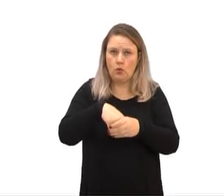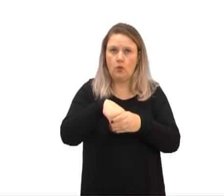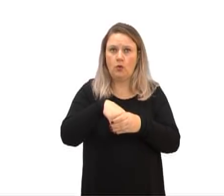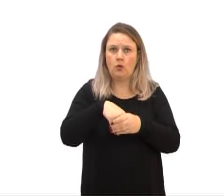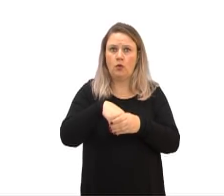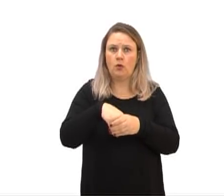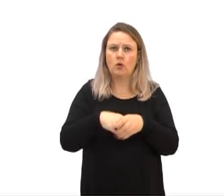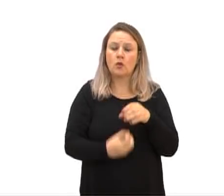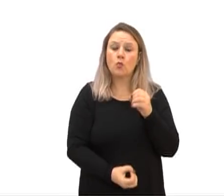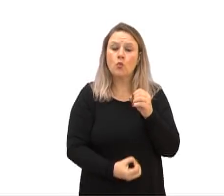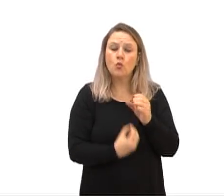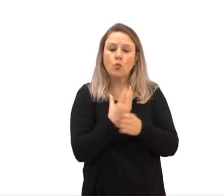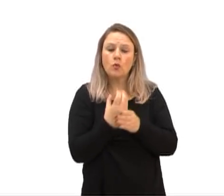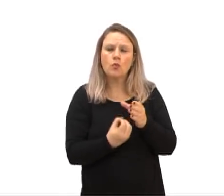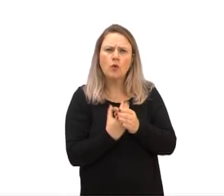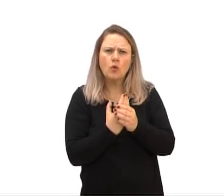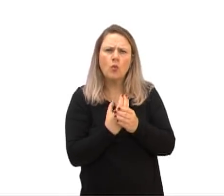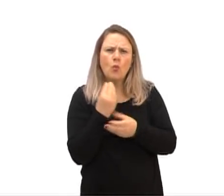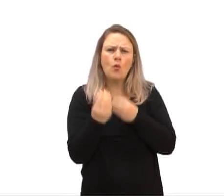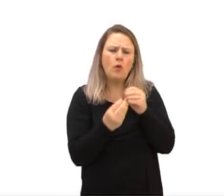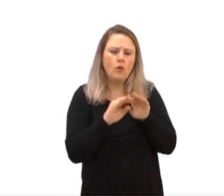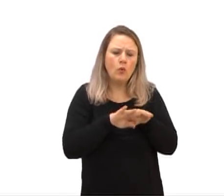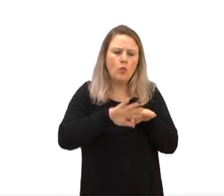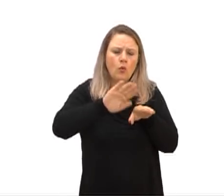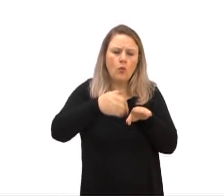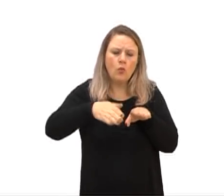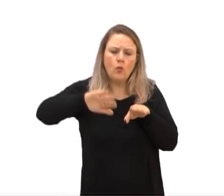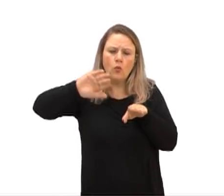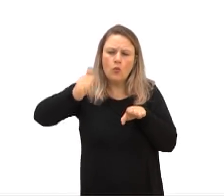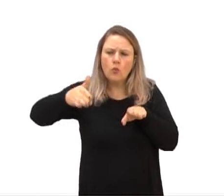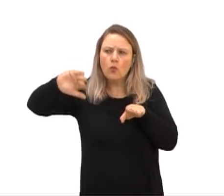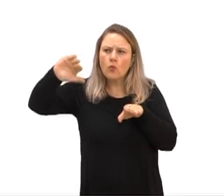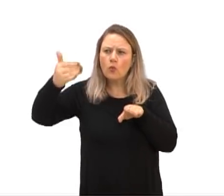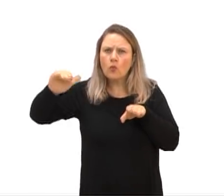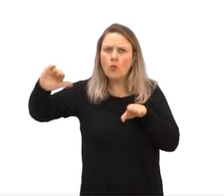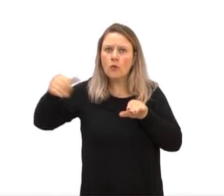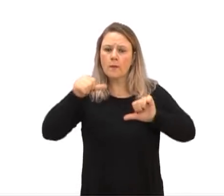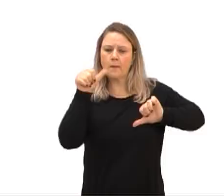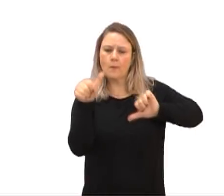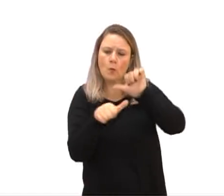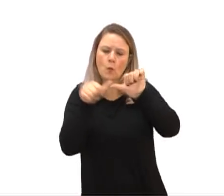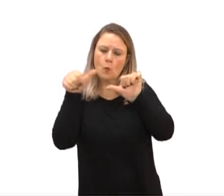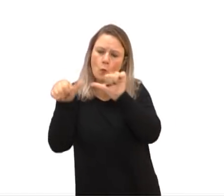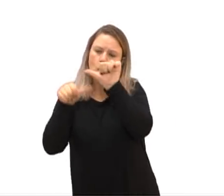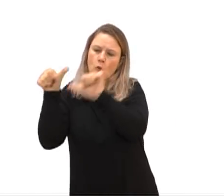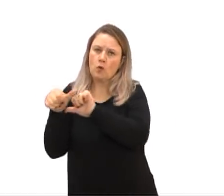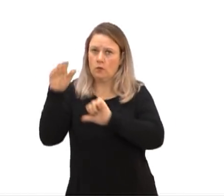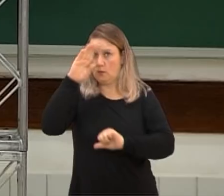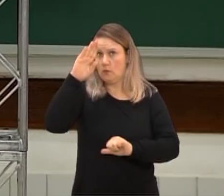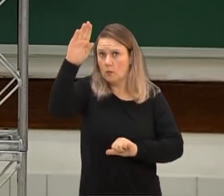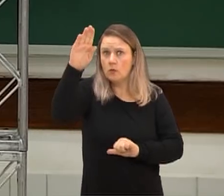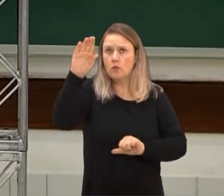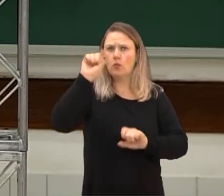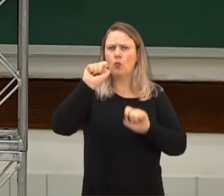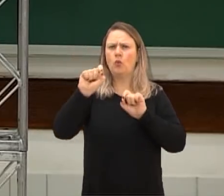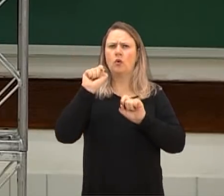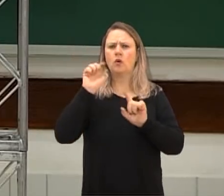na formação e também na transformação do relevo terrestre. Os principais agentes internos